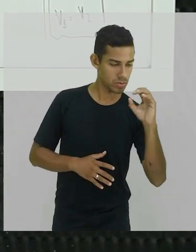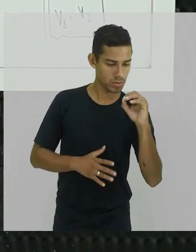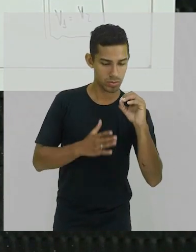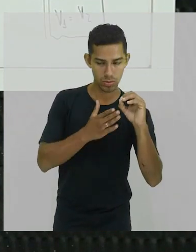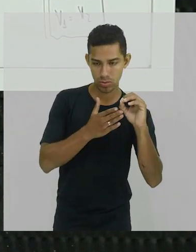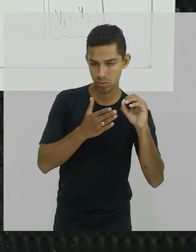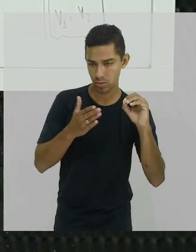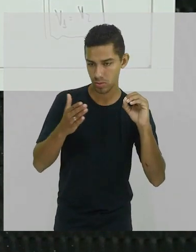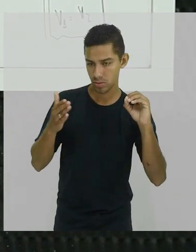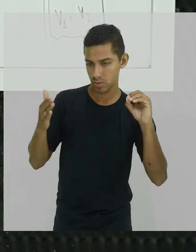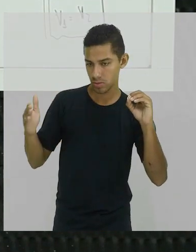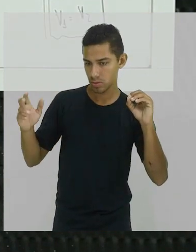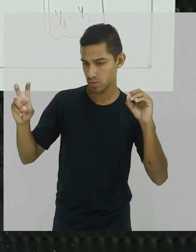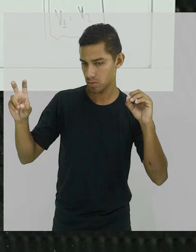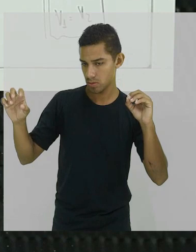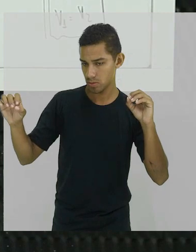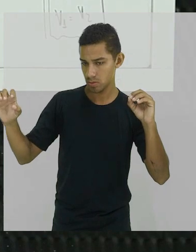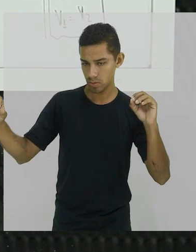grande quantidade de clorofila,